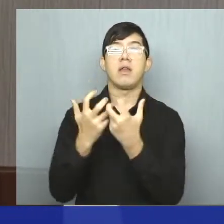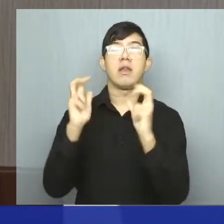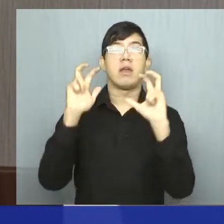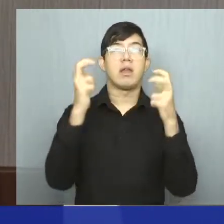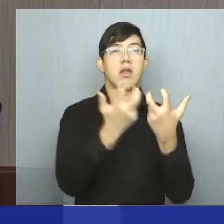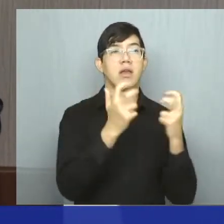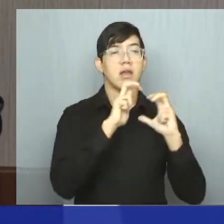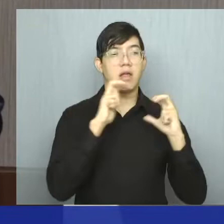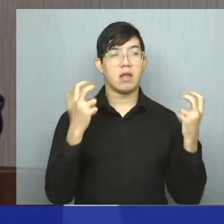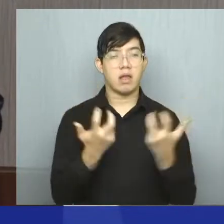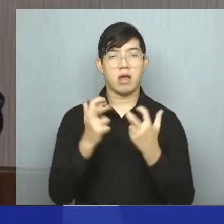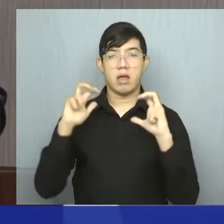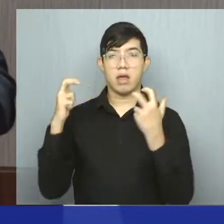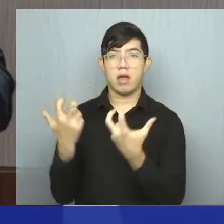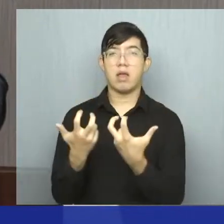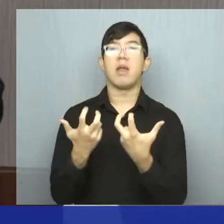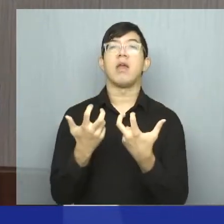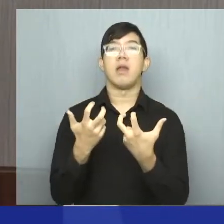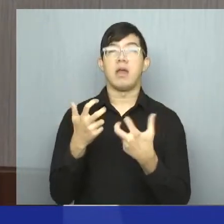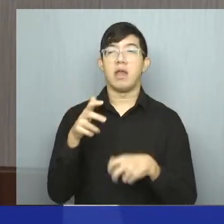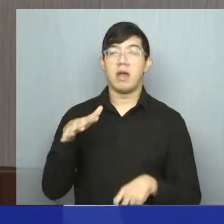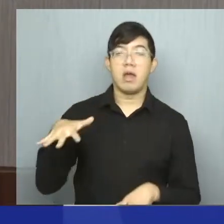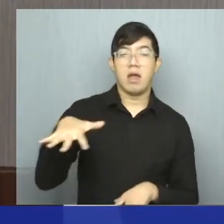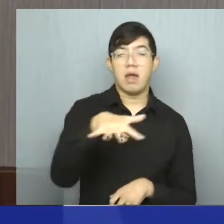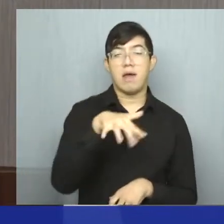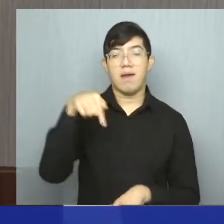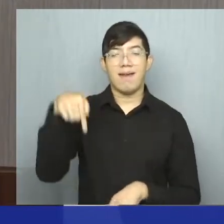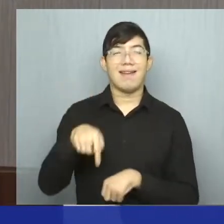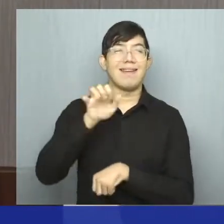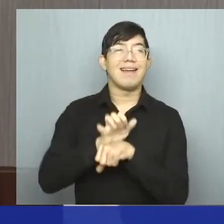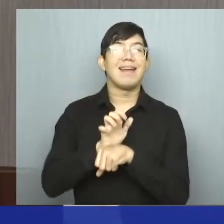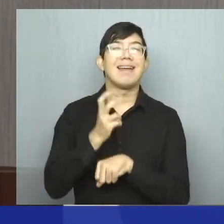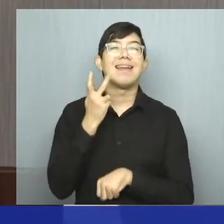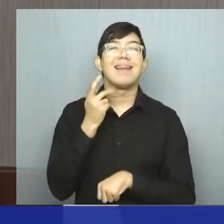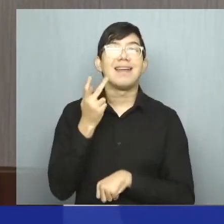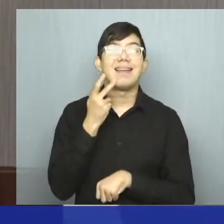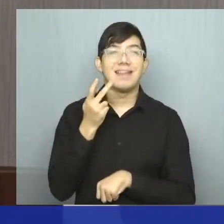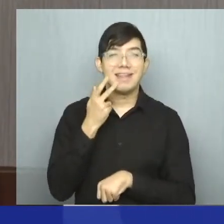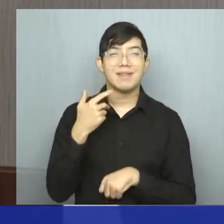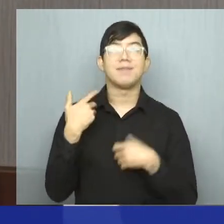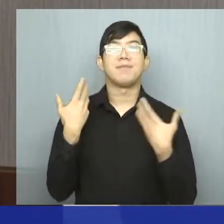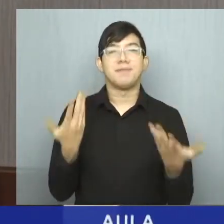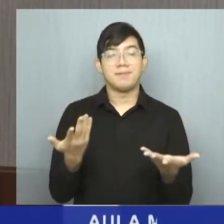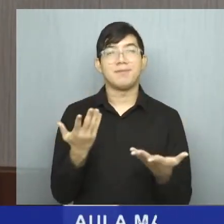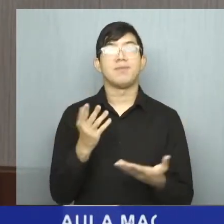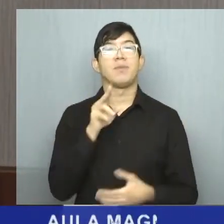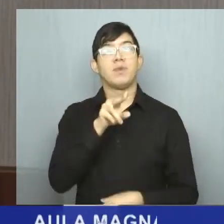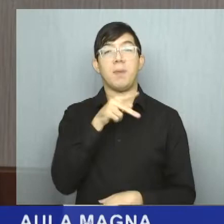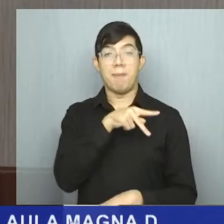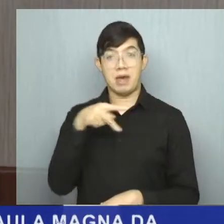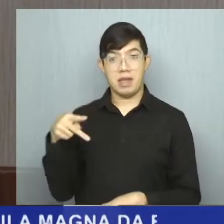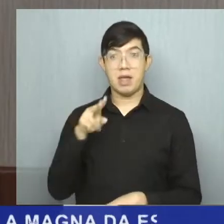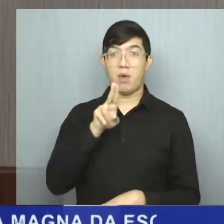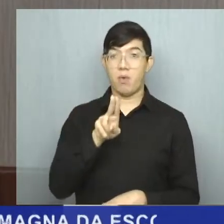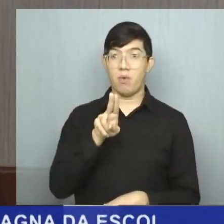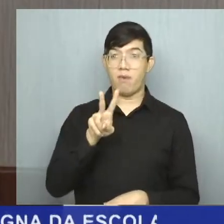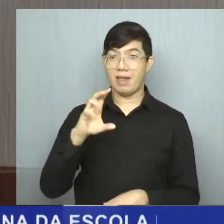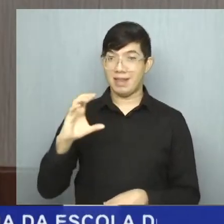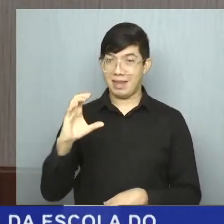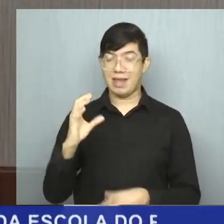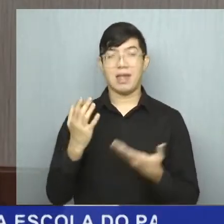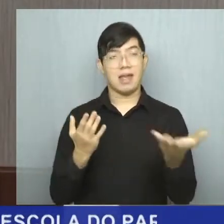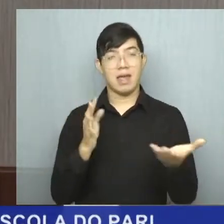municipais aqui do nosso estado, em nome do presidente da UVC, Toninho, que é um prazer